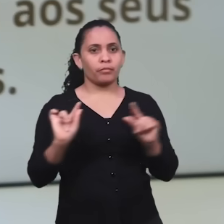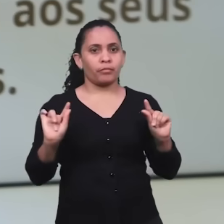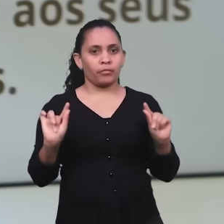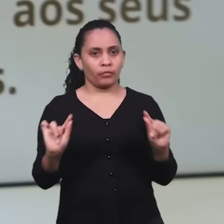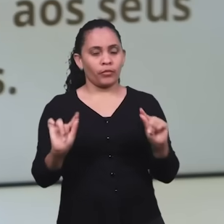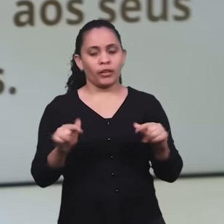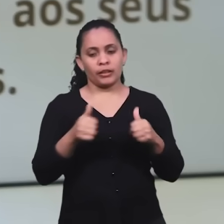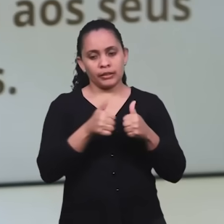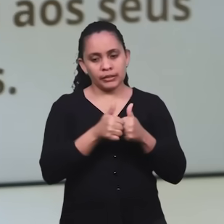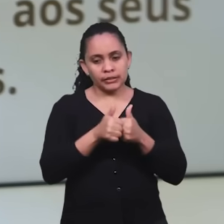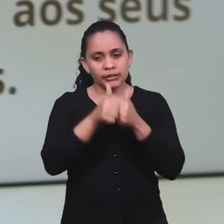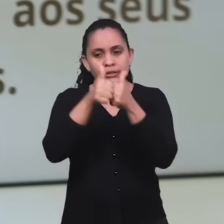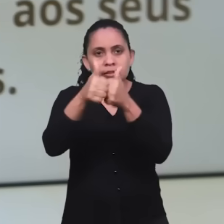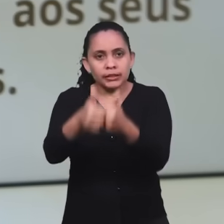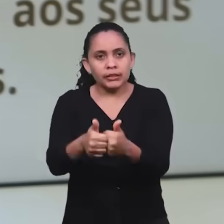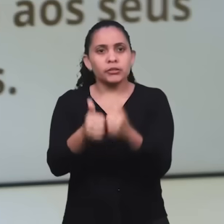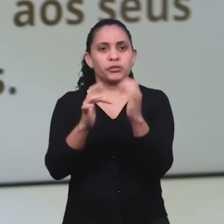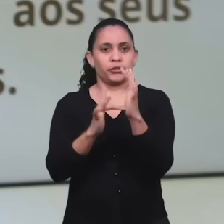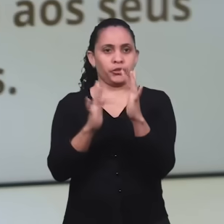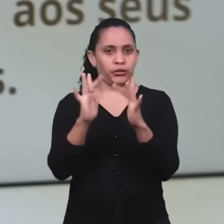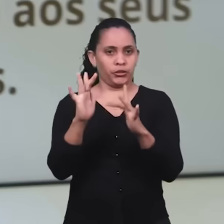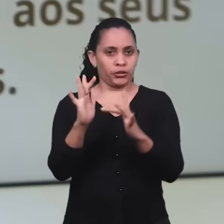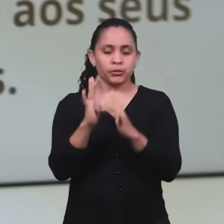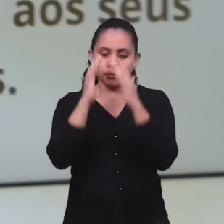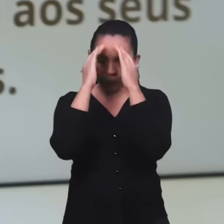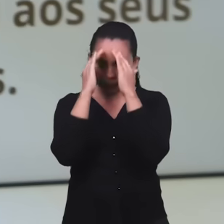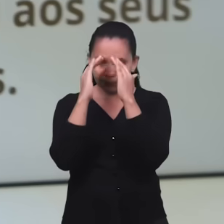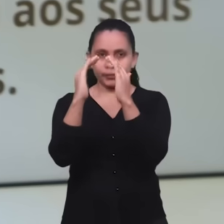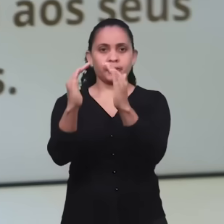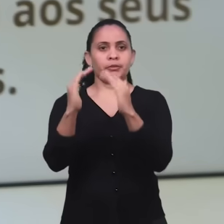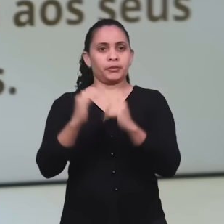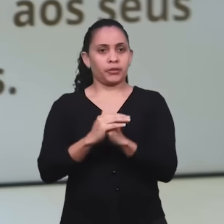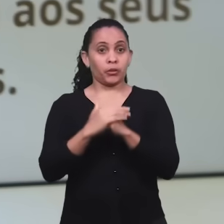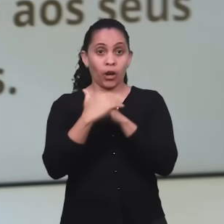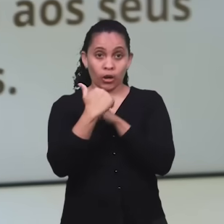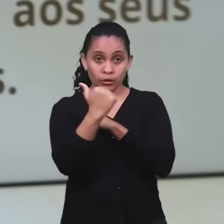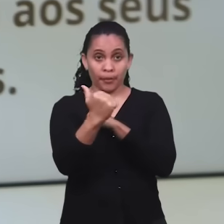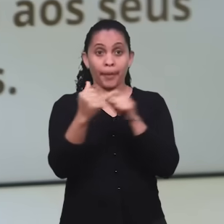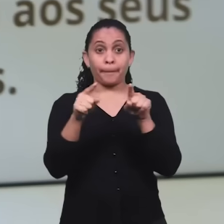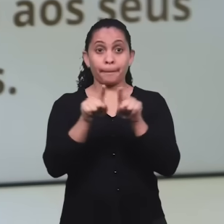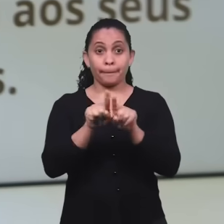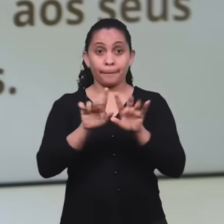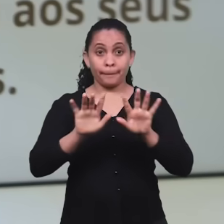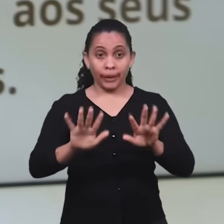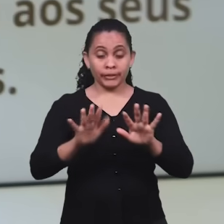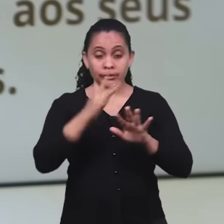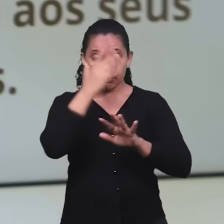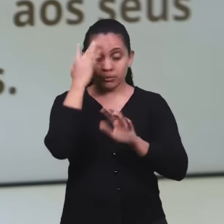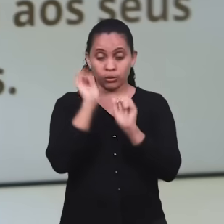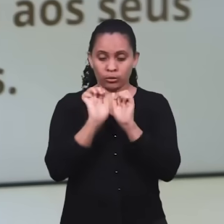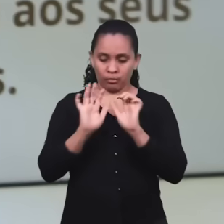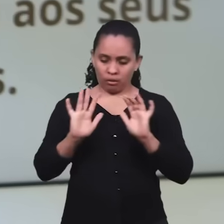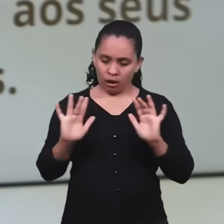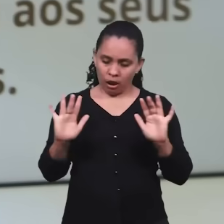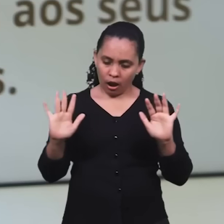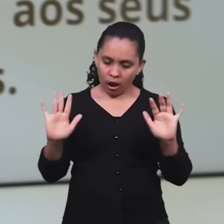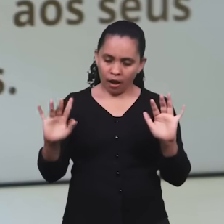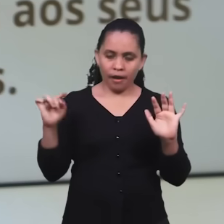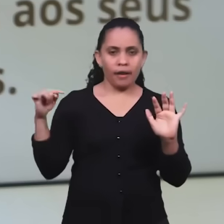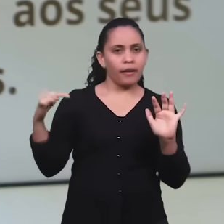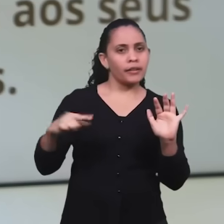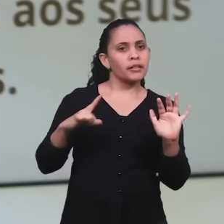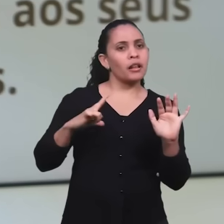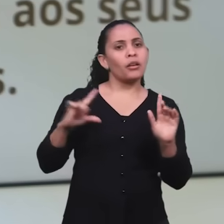de fato seguidores do Senhor, estavam atendendo ao seu chamado. Já a multidão, em grande